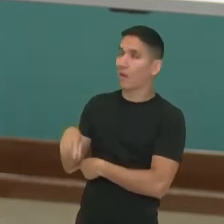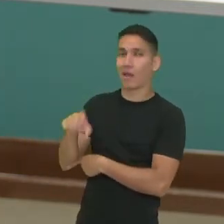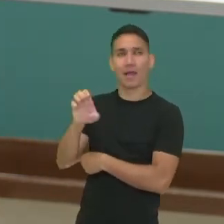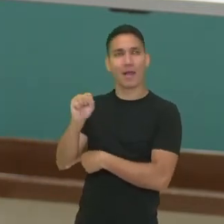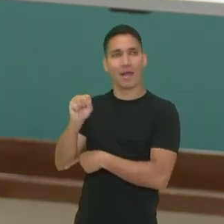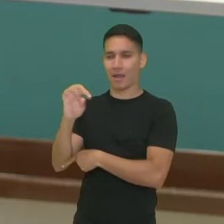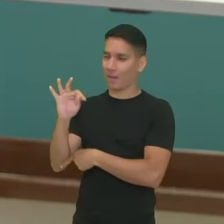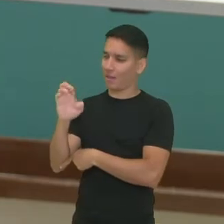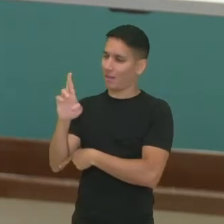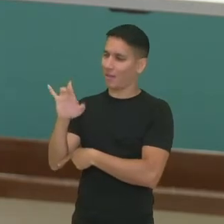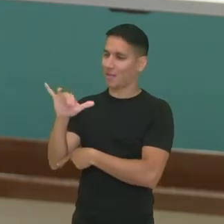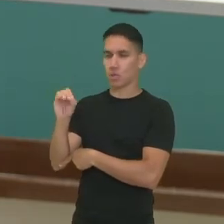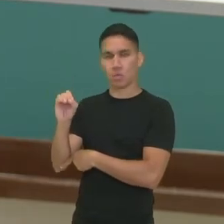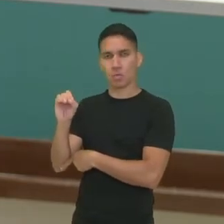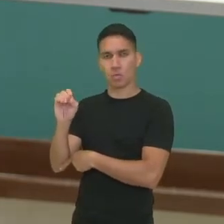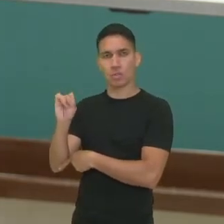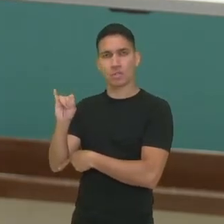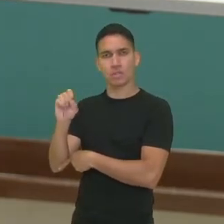estereoisomeria.